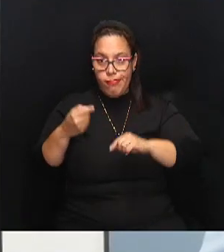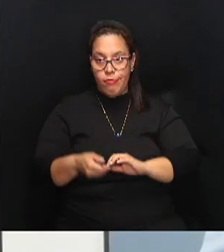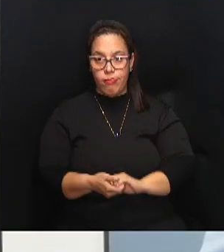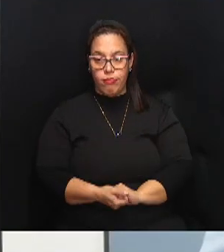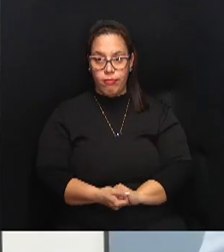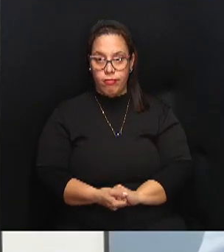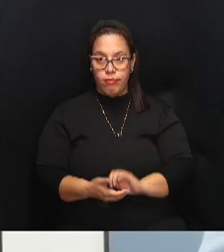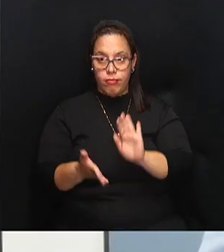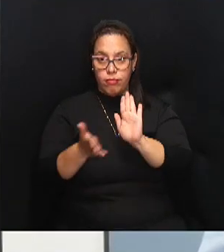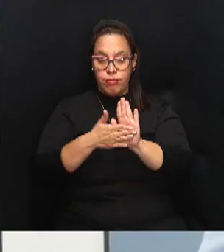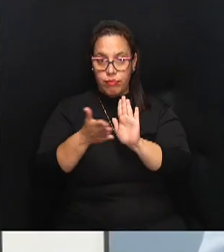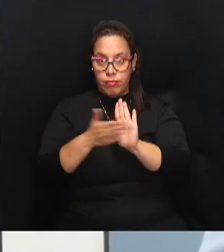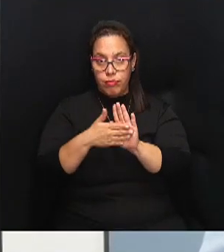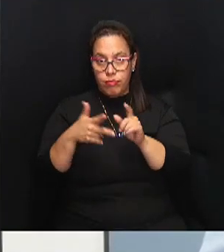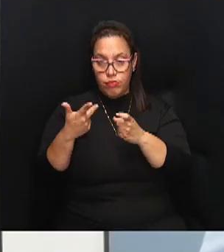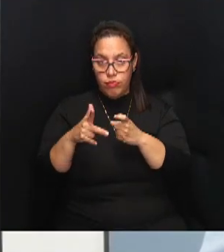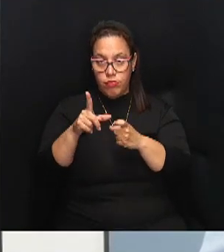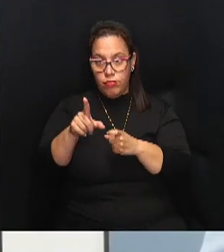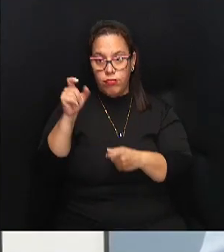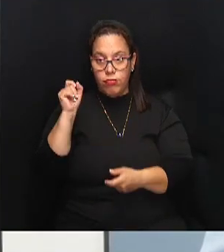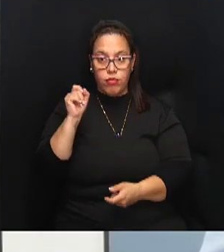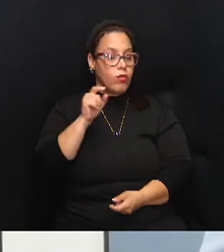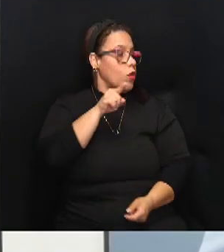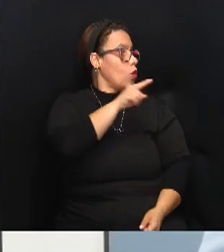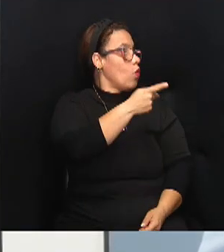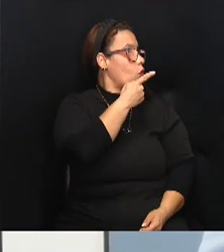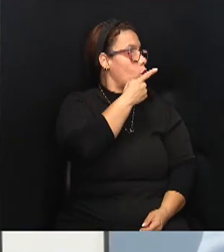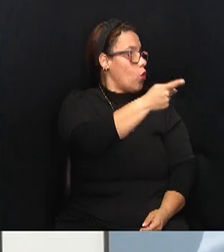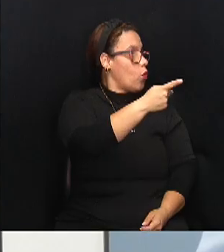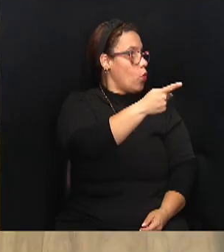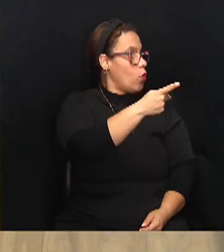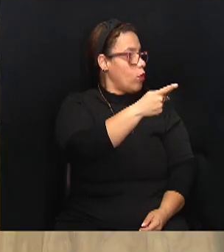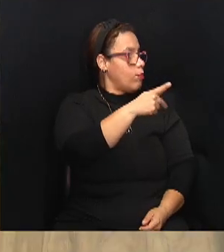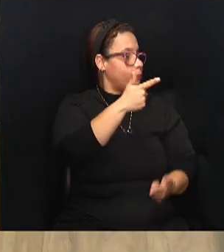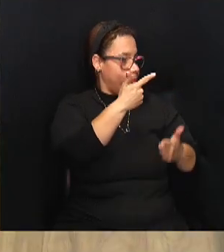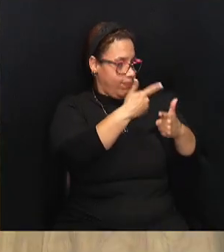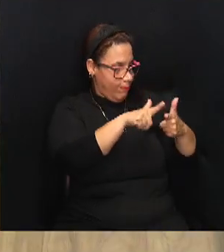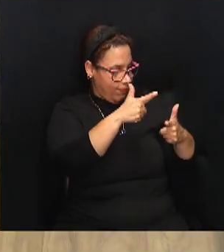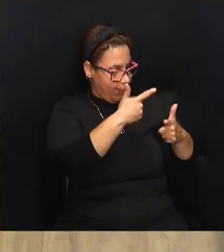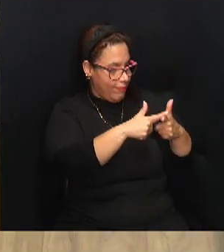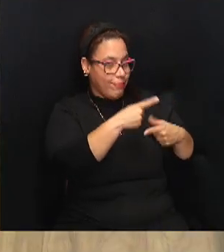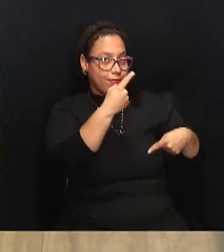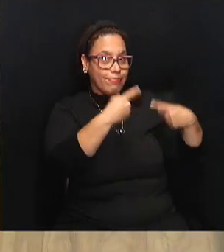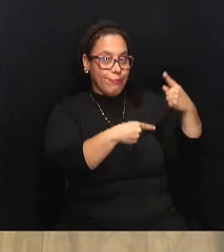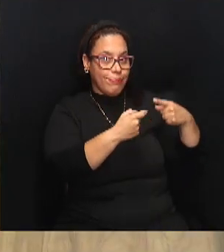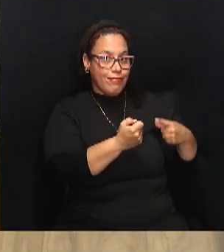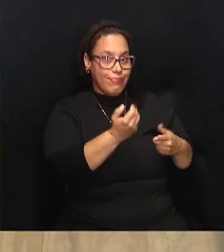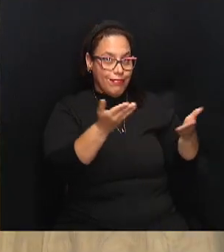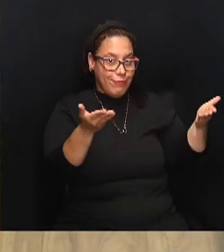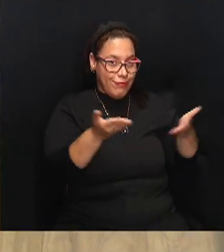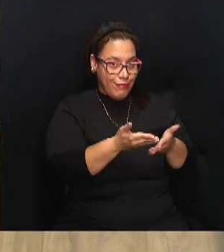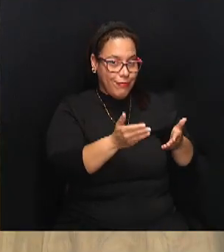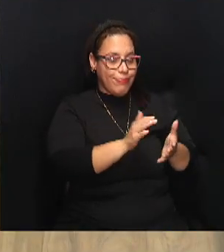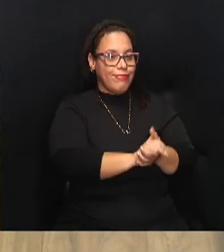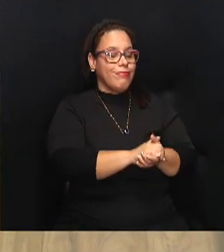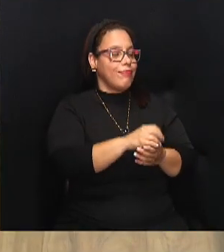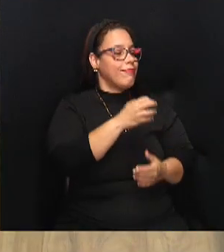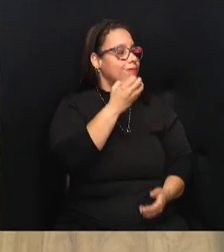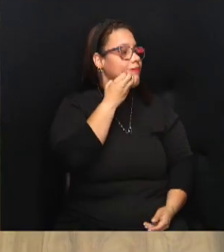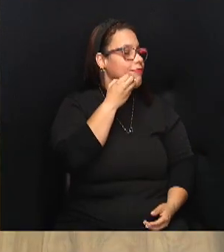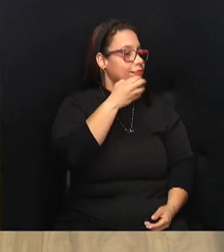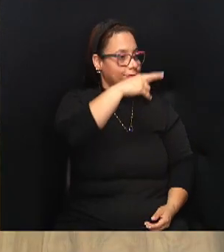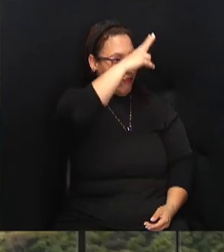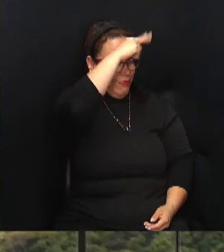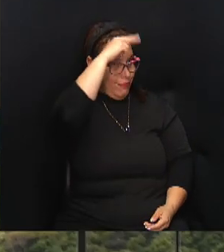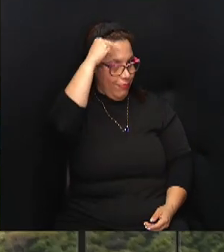para apresentar para o Executivo um caminho. Você citou este problema e nós vamos discutir ele um pouco agora, então, Igor Nick.